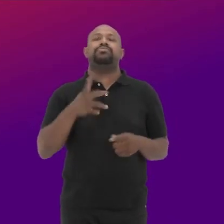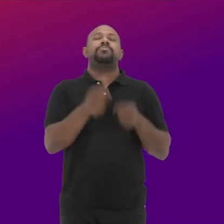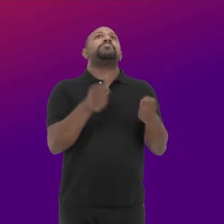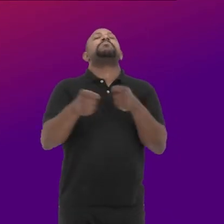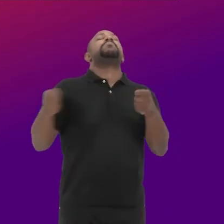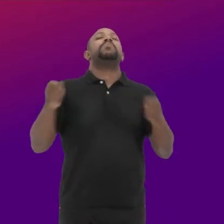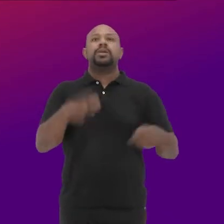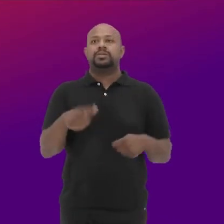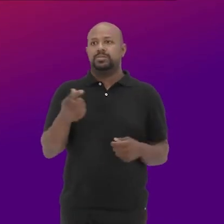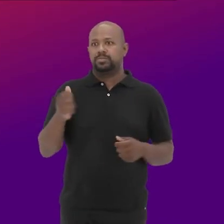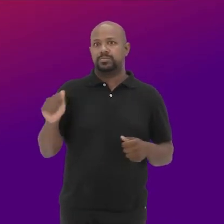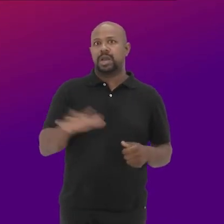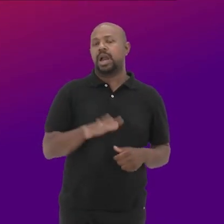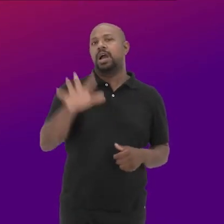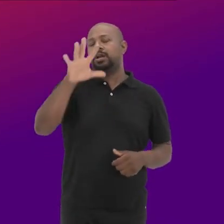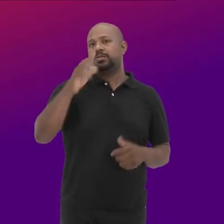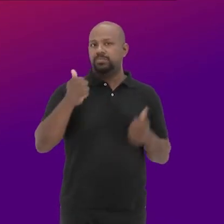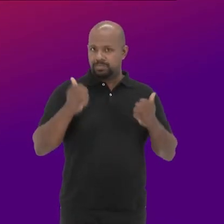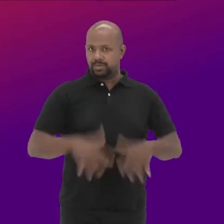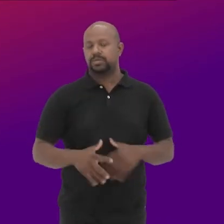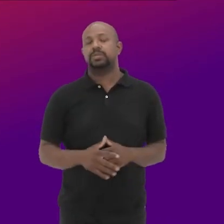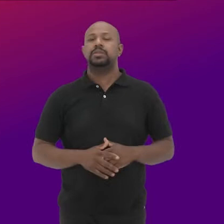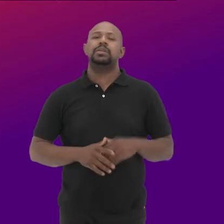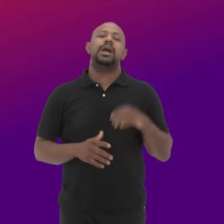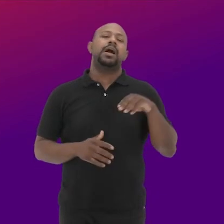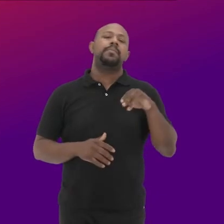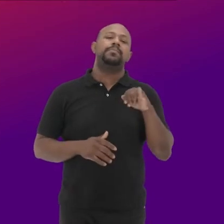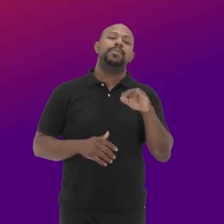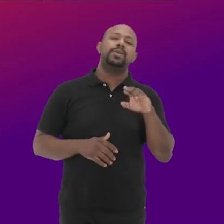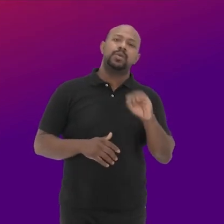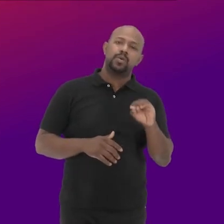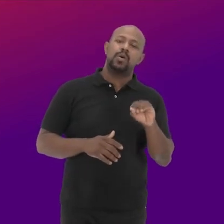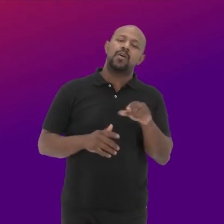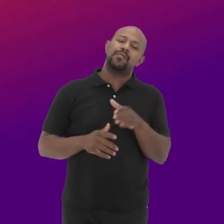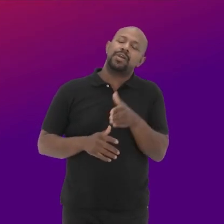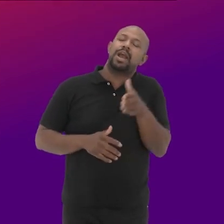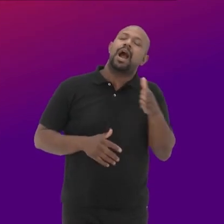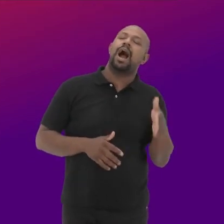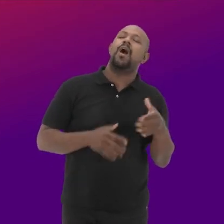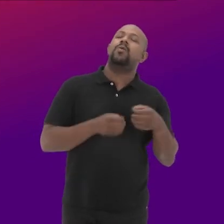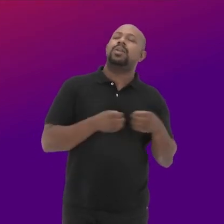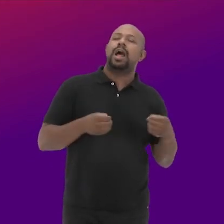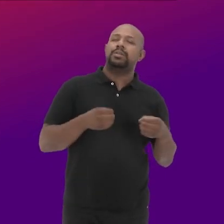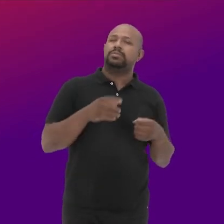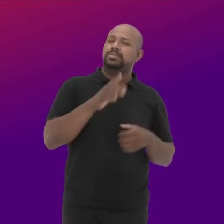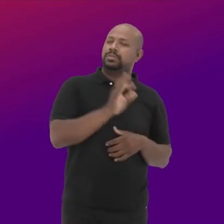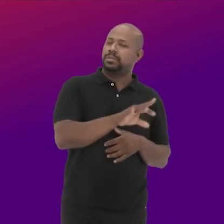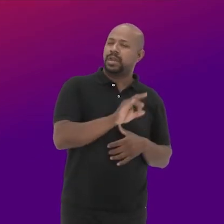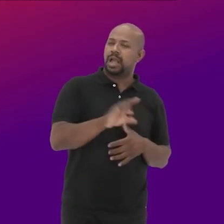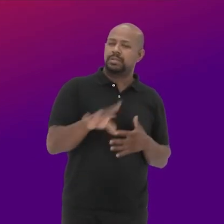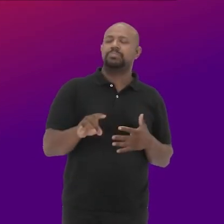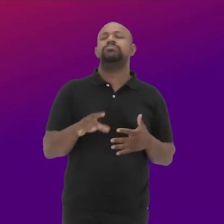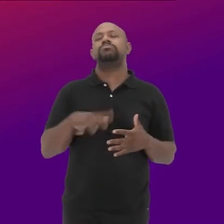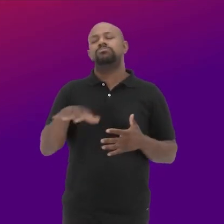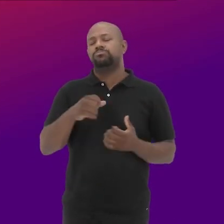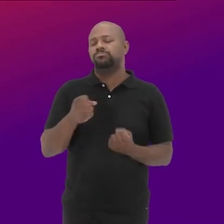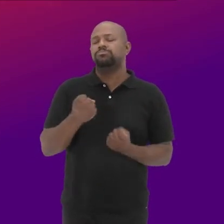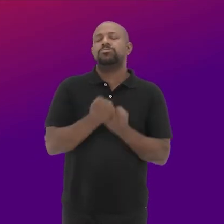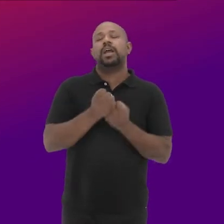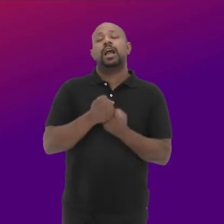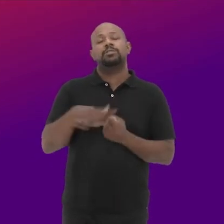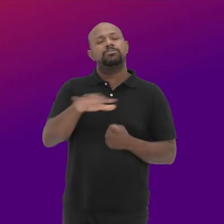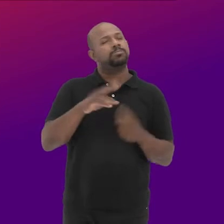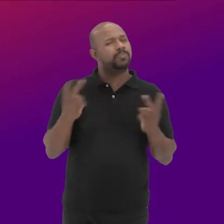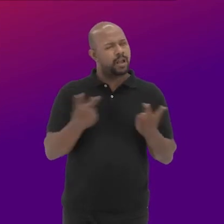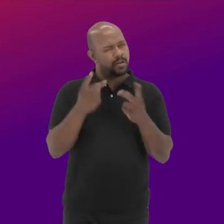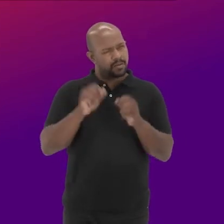às vezes são quantias grandes. E a micro fica ao lado de cada um desses elementos da cadeia